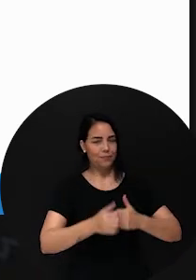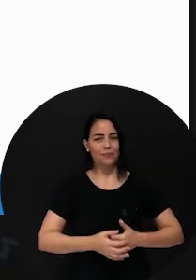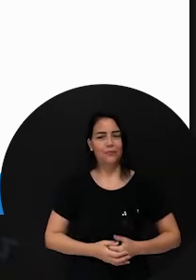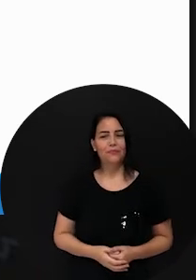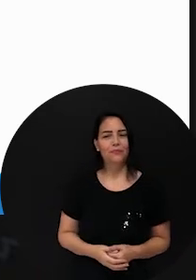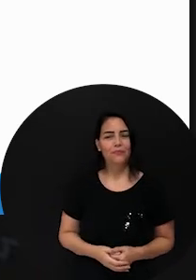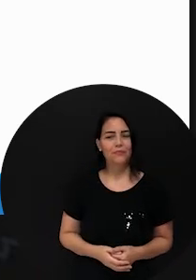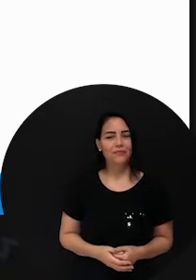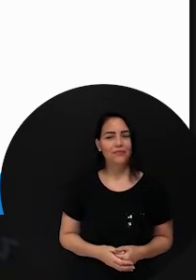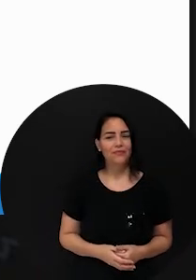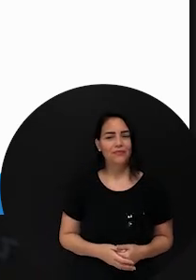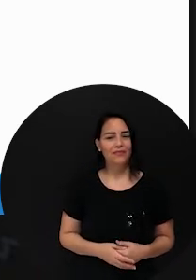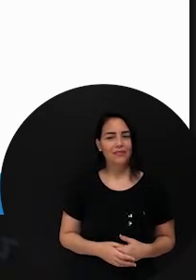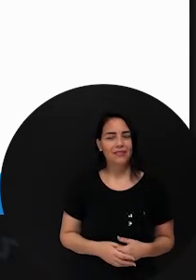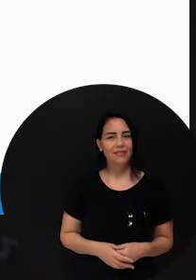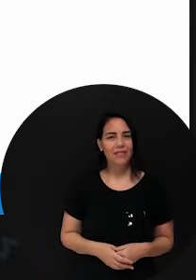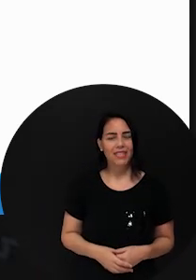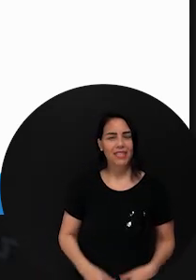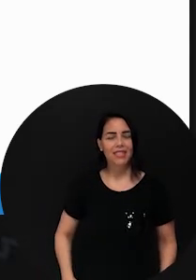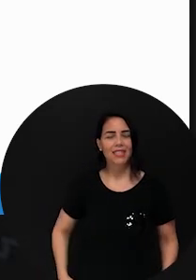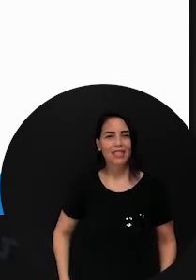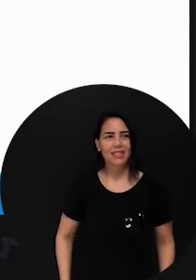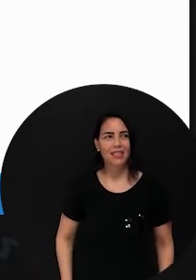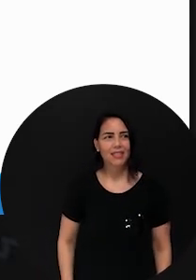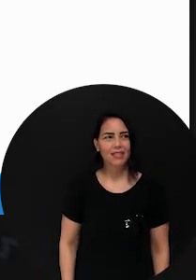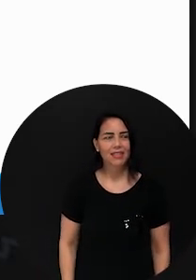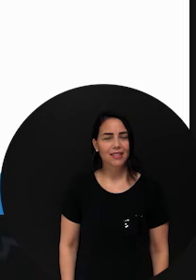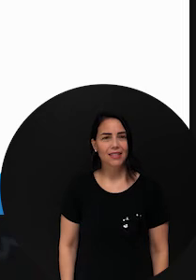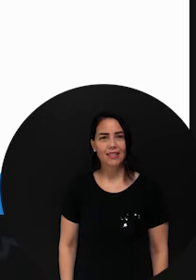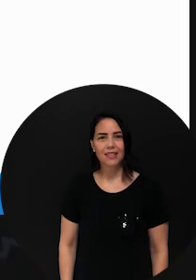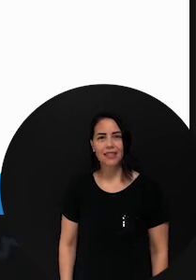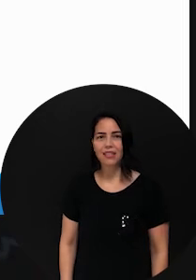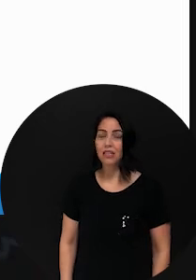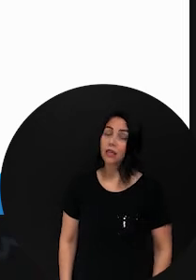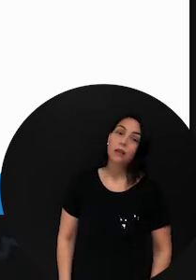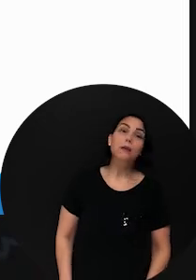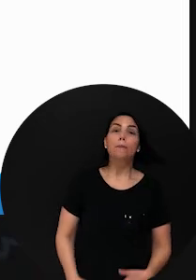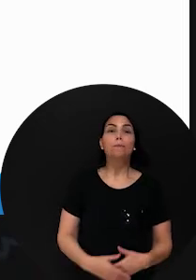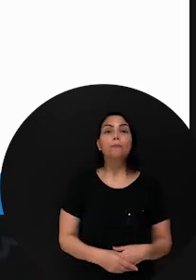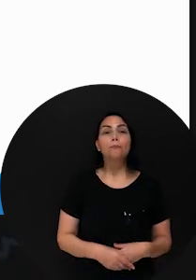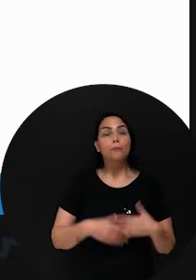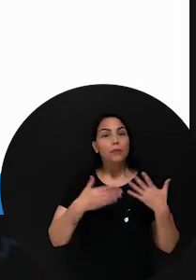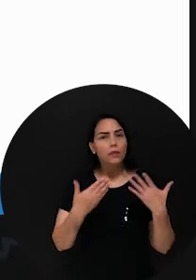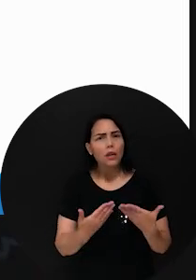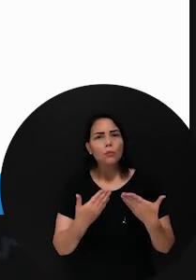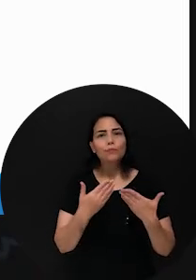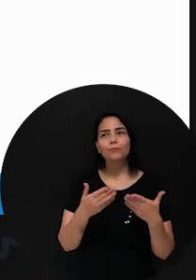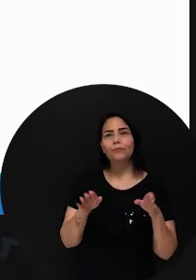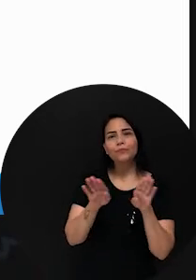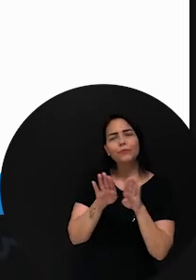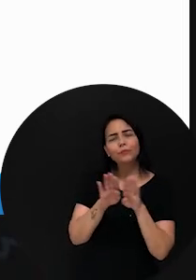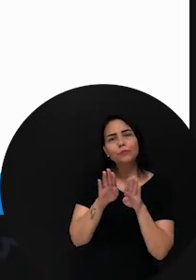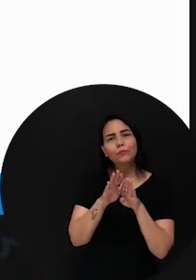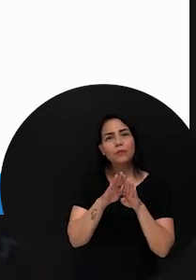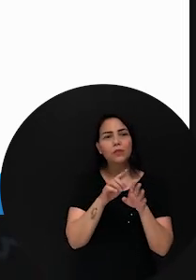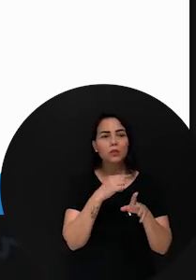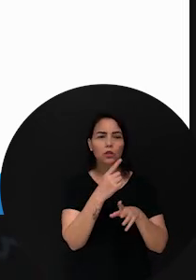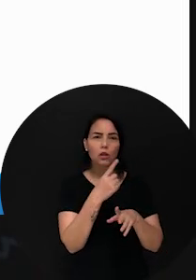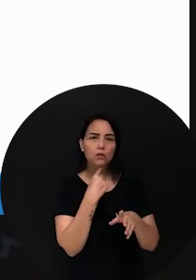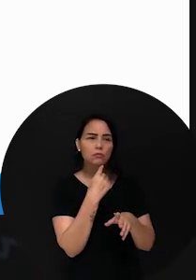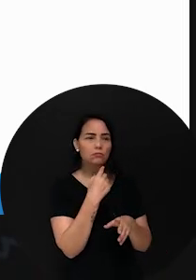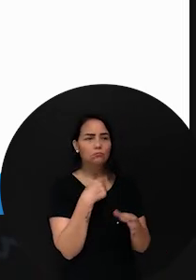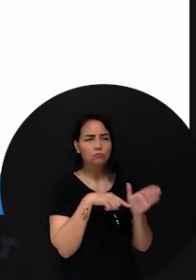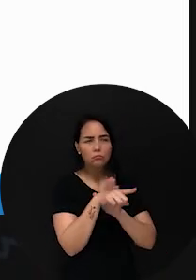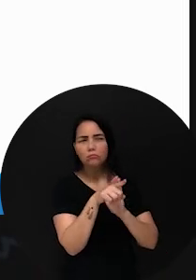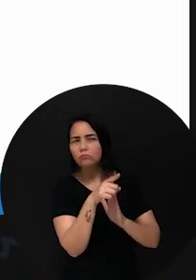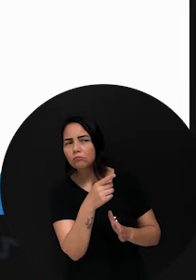E também faz aquela Ângela, nessa entrevista a gente também consegue definir o nível que o aluno vai